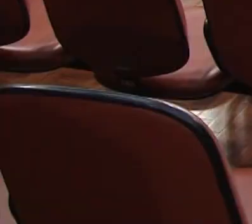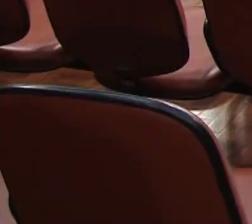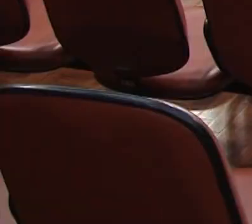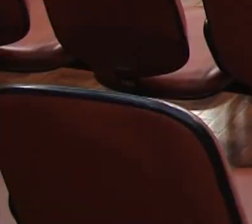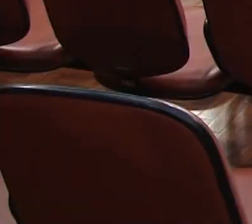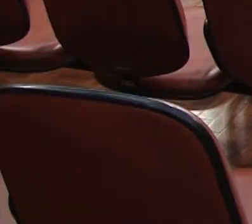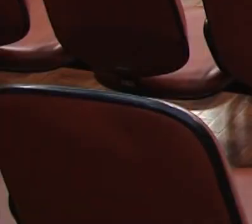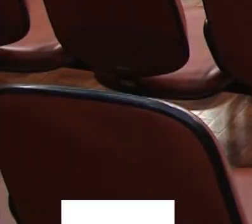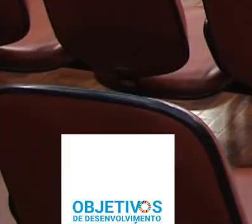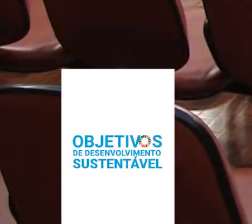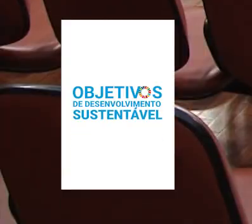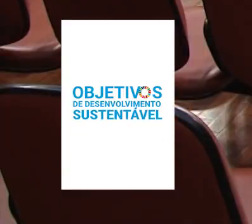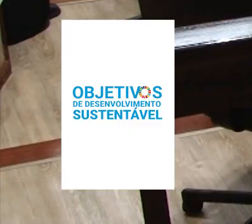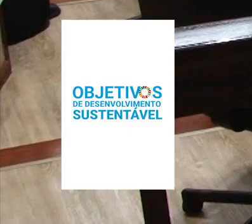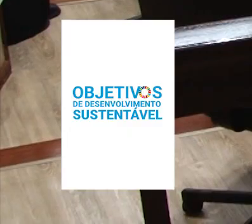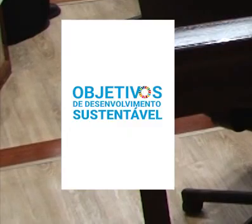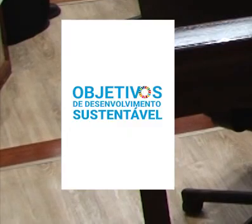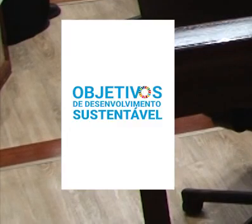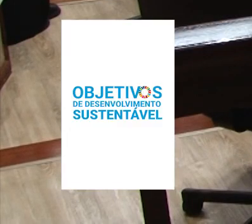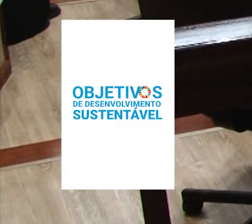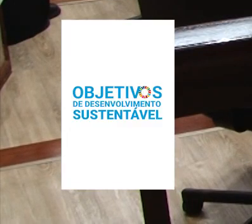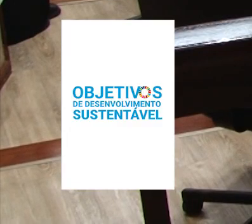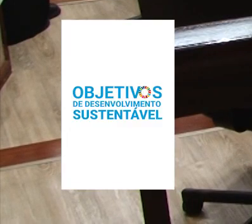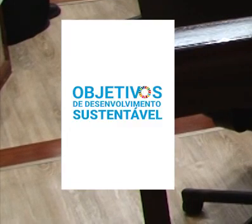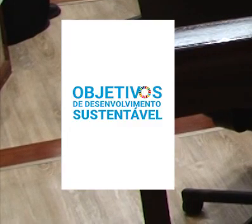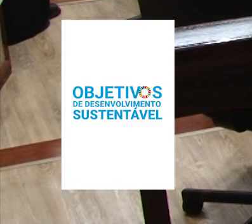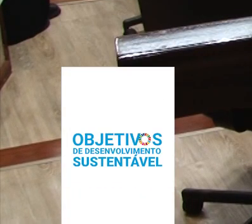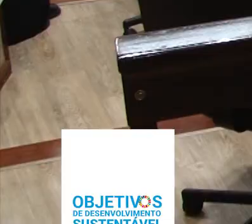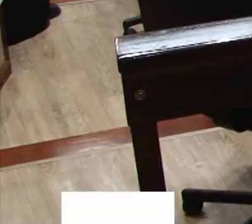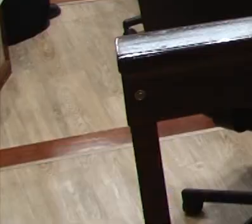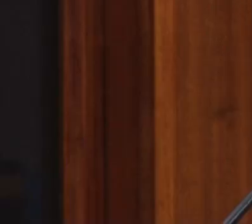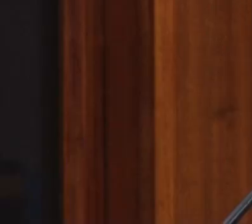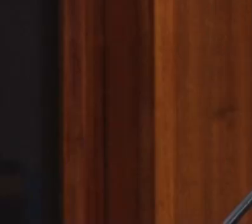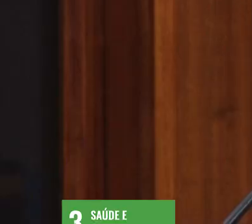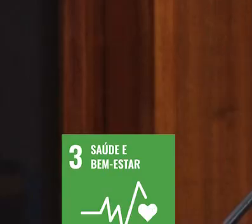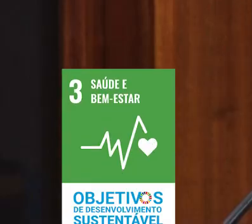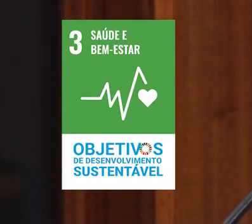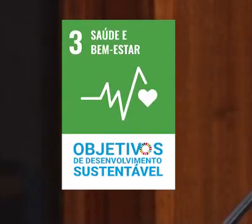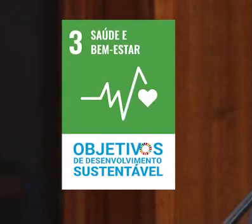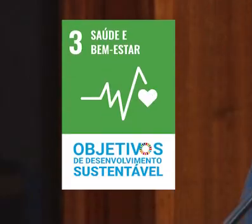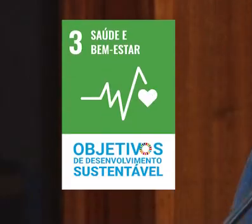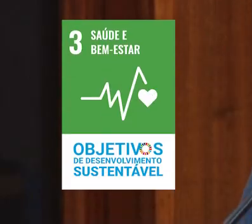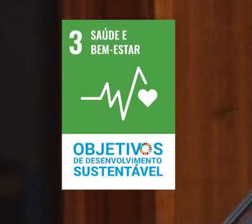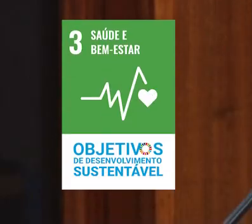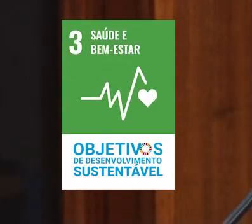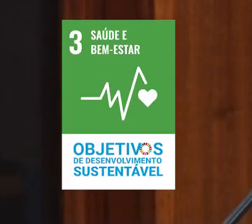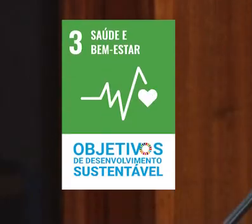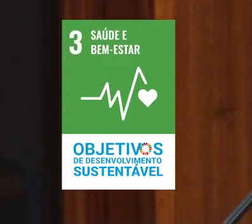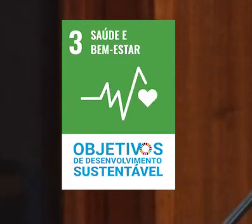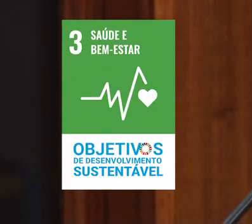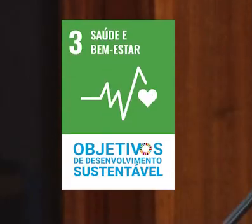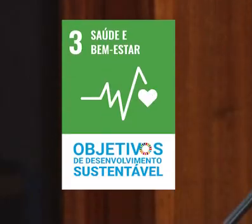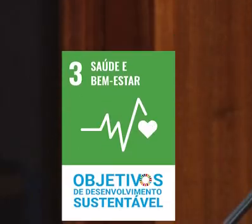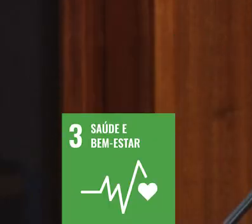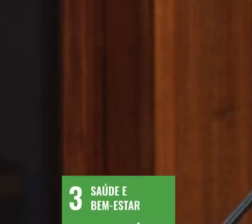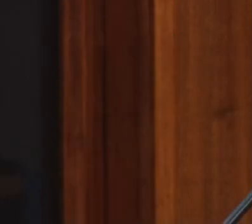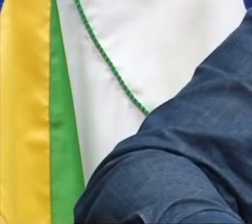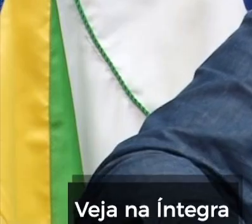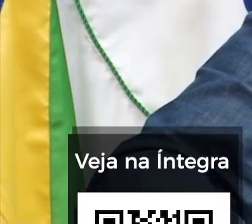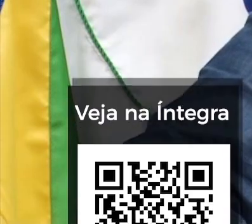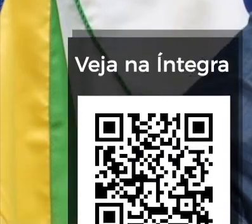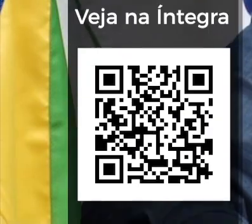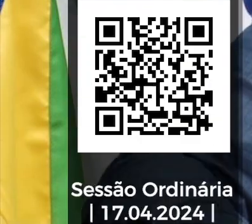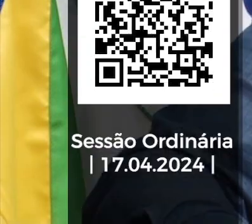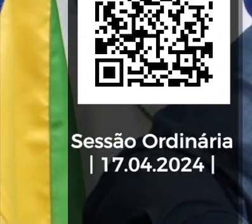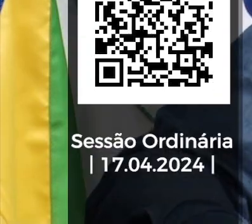As sessões ordinárias das quartas-feiras são marcadas pelo grande expediente. Desta forma, o primeiro parlamentar a ocupar o espaço